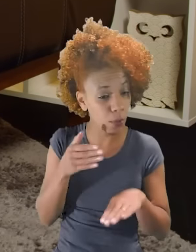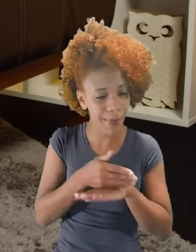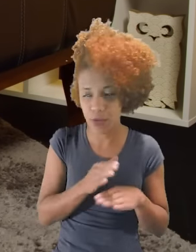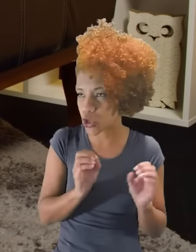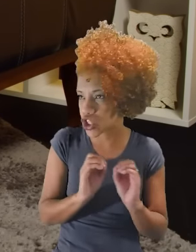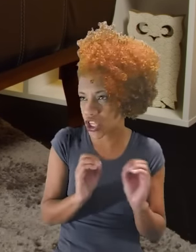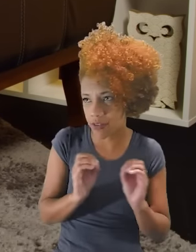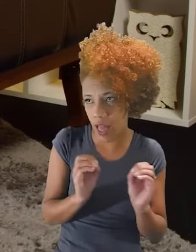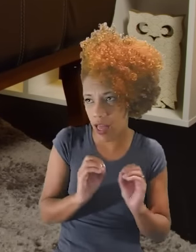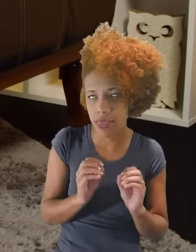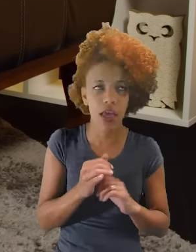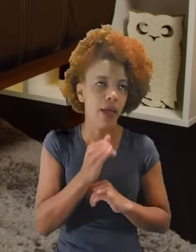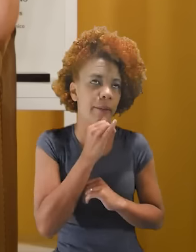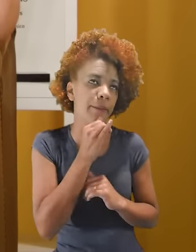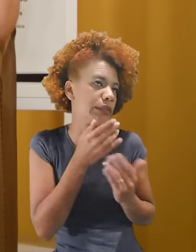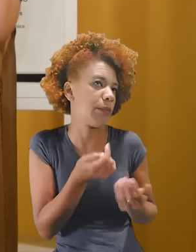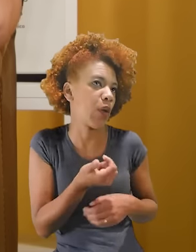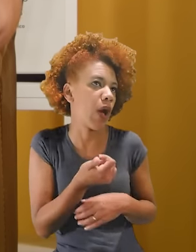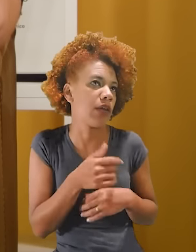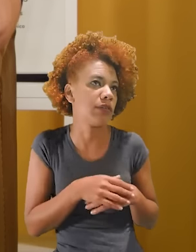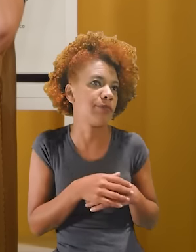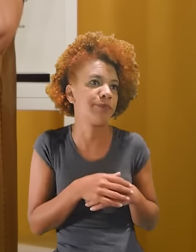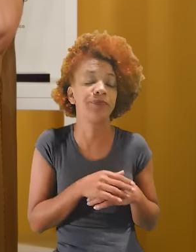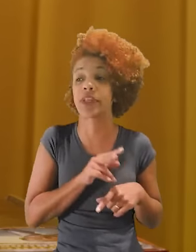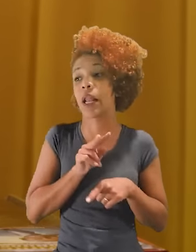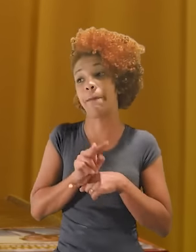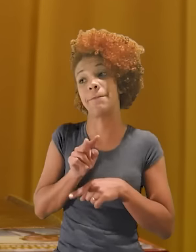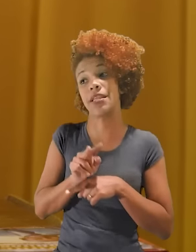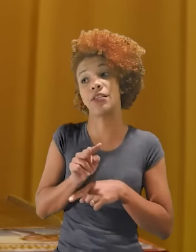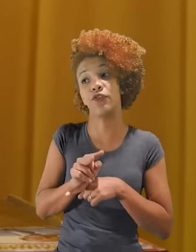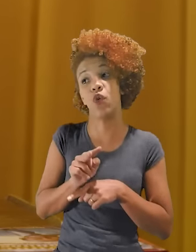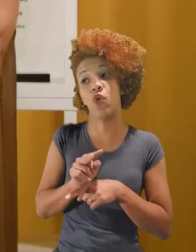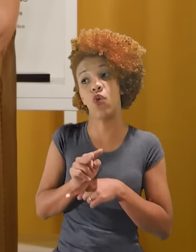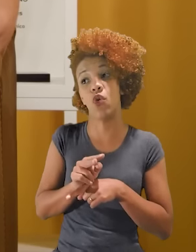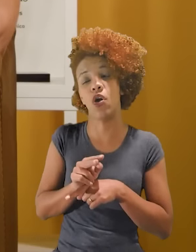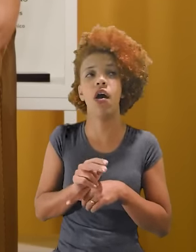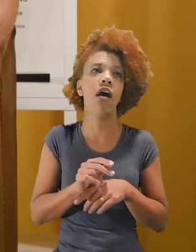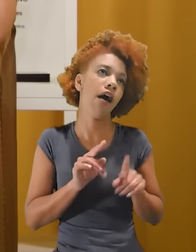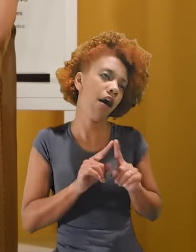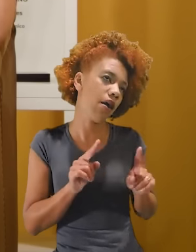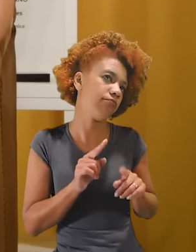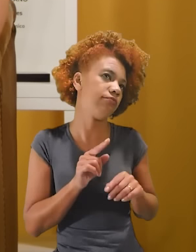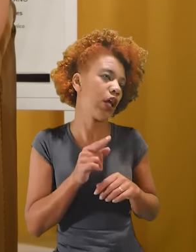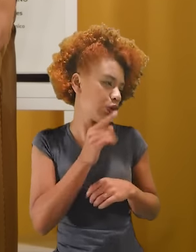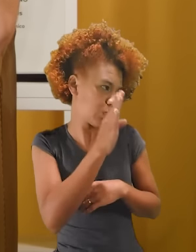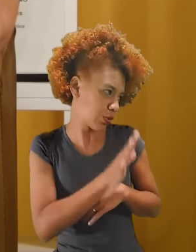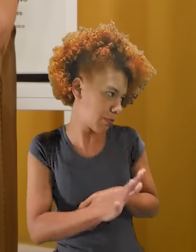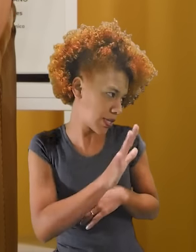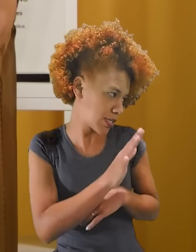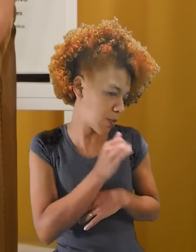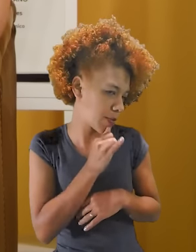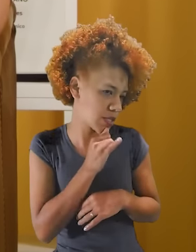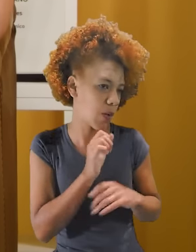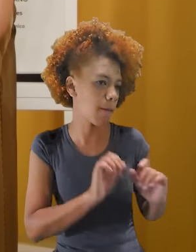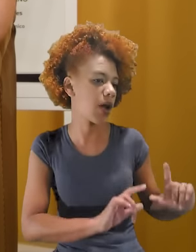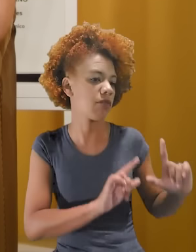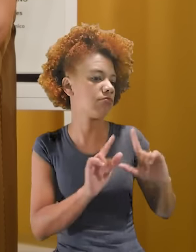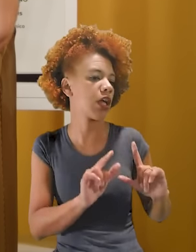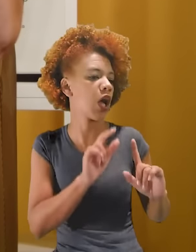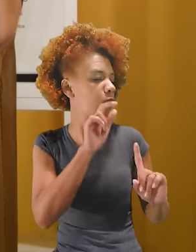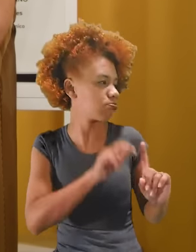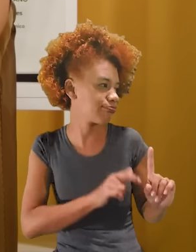nada. Eu entendi o que aconteceu. É quase como, por exemplo... Ele preservou. É, que é aquela coisa, né? A coisa faz muito... No Brasil, você pode pegar a imagem. O cara